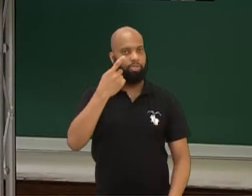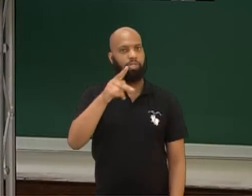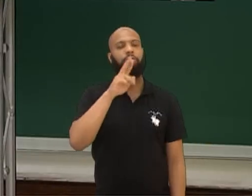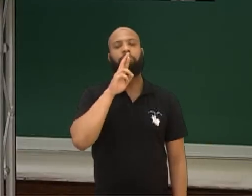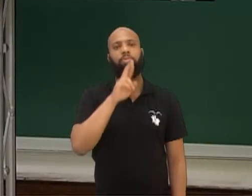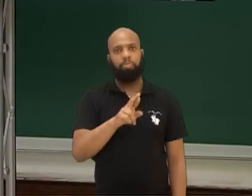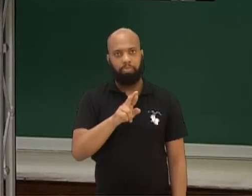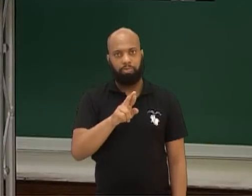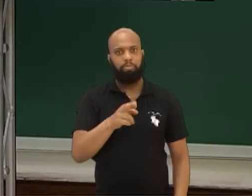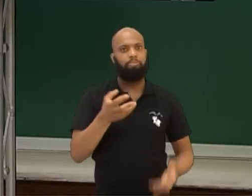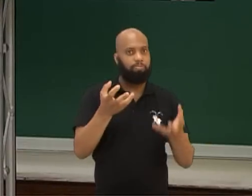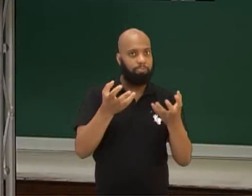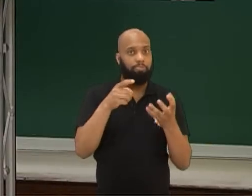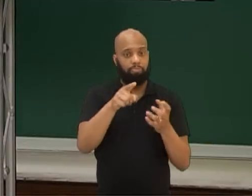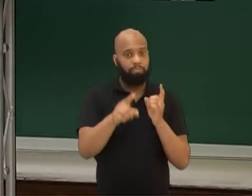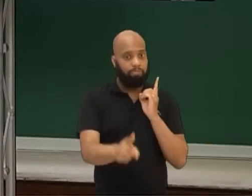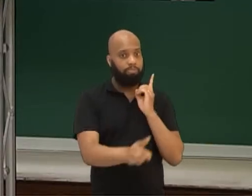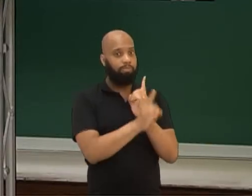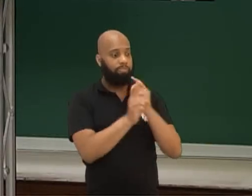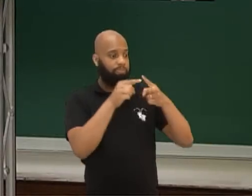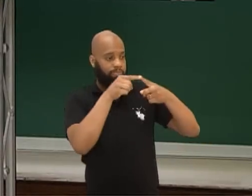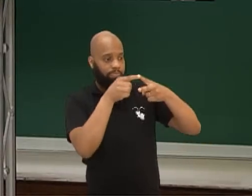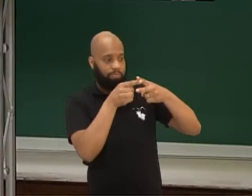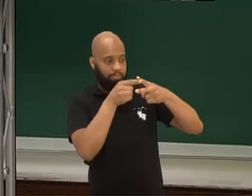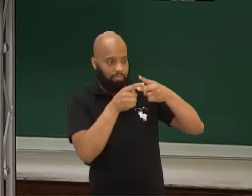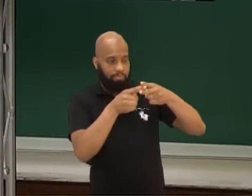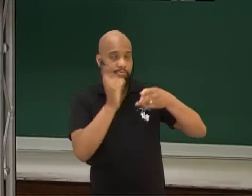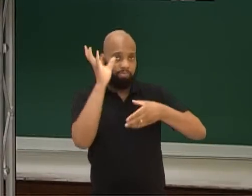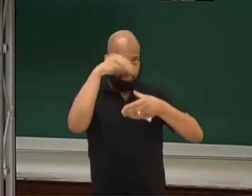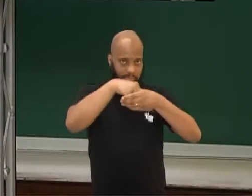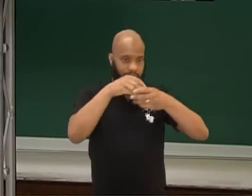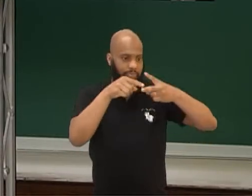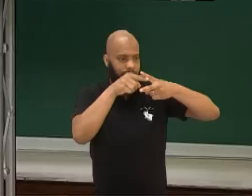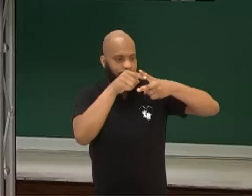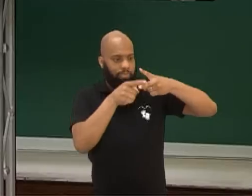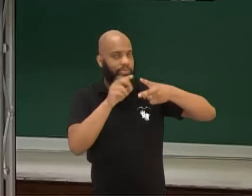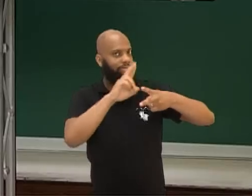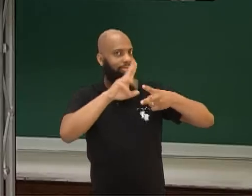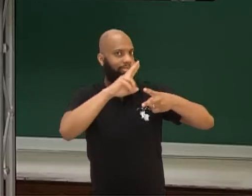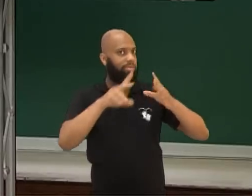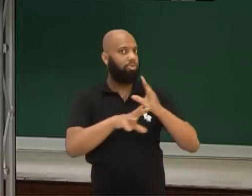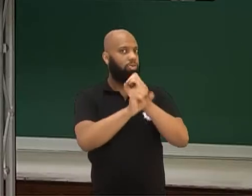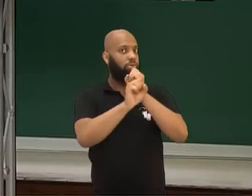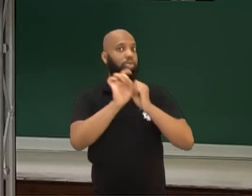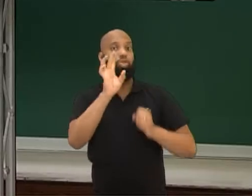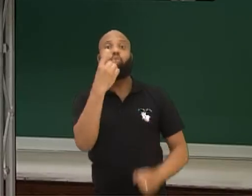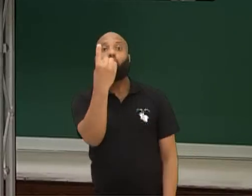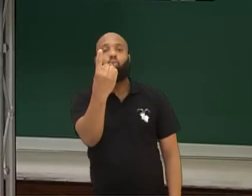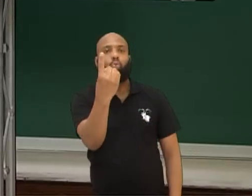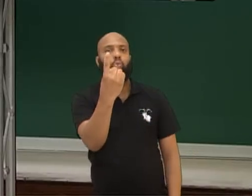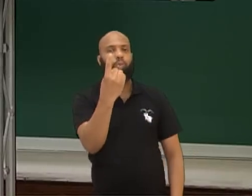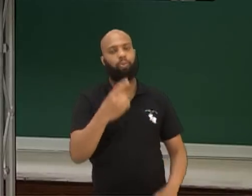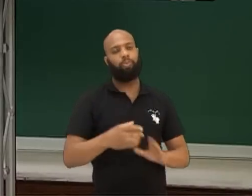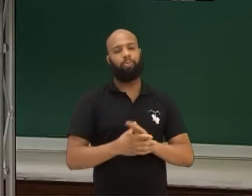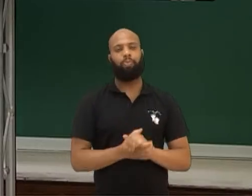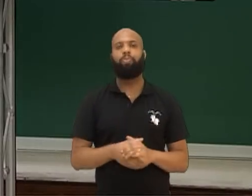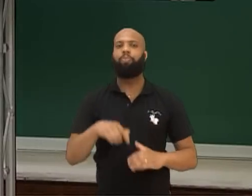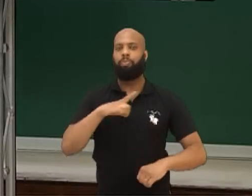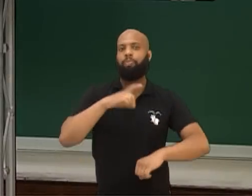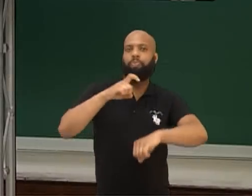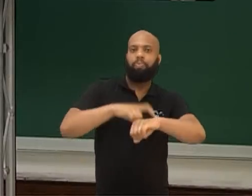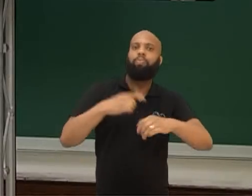duas? Né? Eu quero a medida do ângulo interno. Tá? Não é a soma dos ângulos internos, é a medida do ângulo interno. Vou